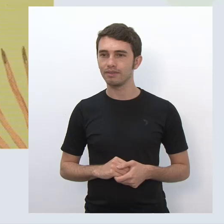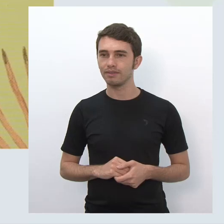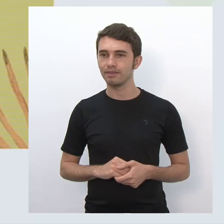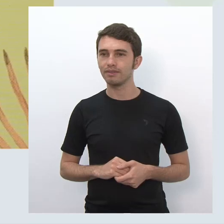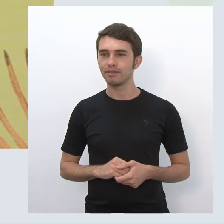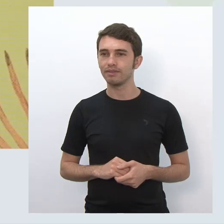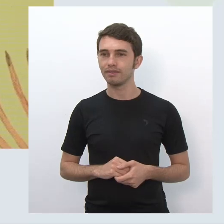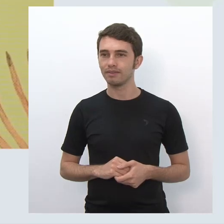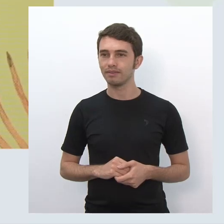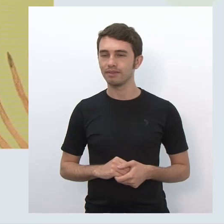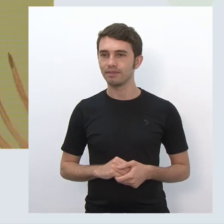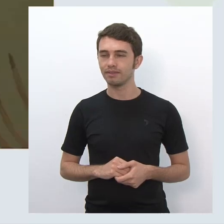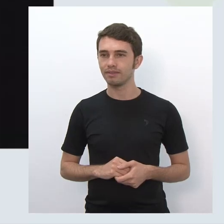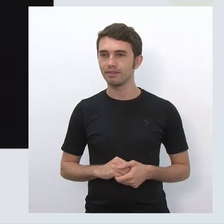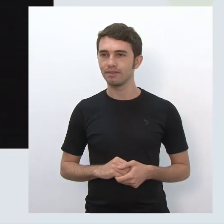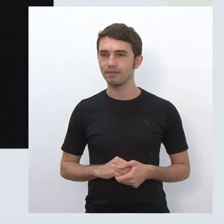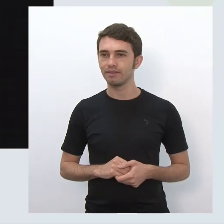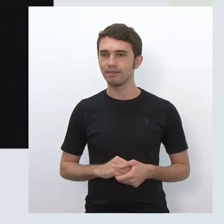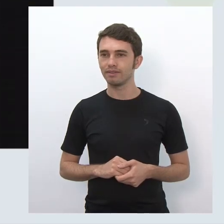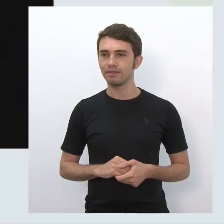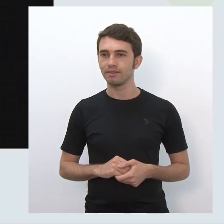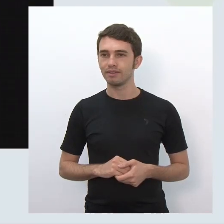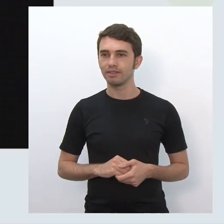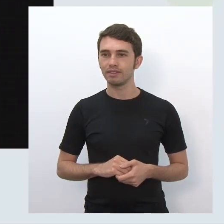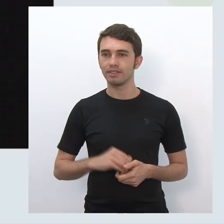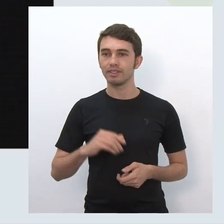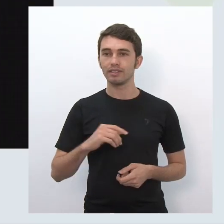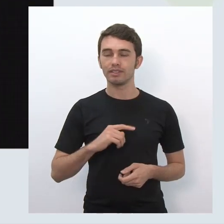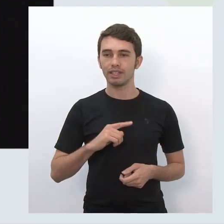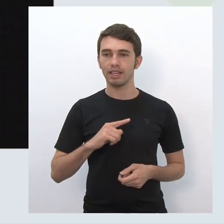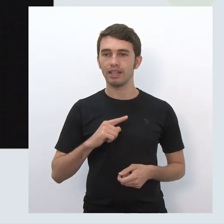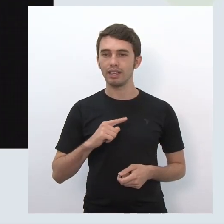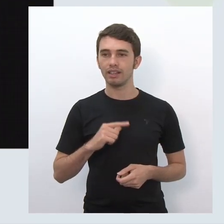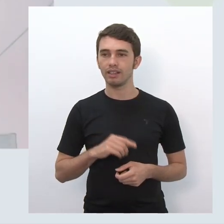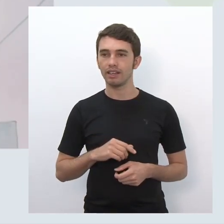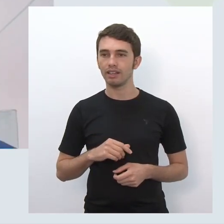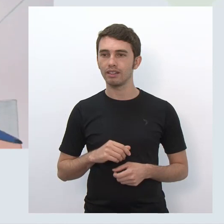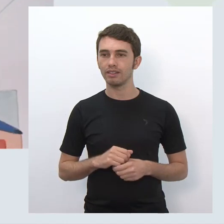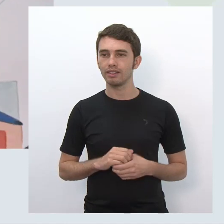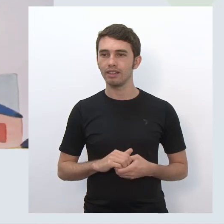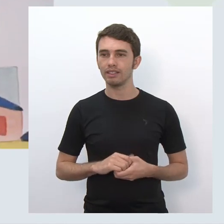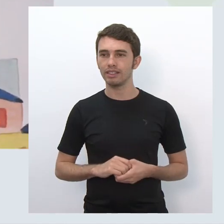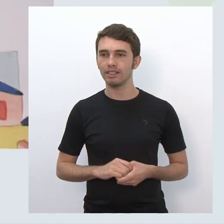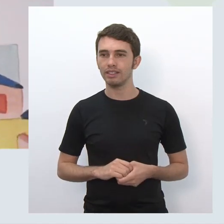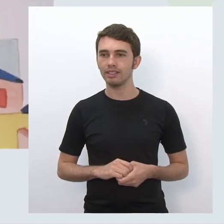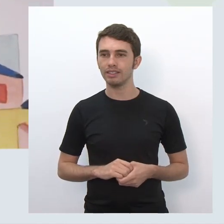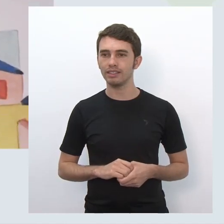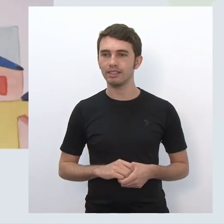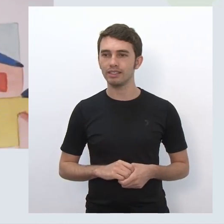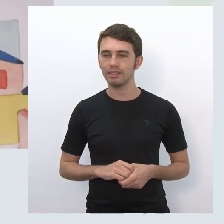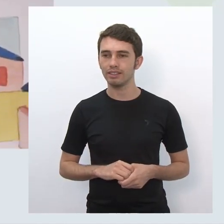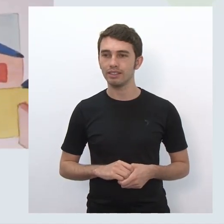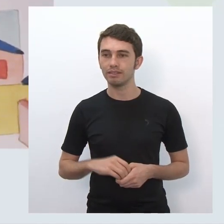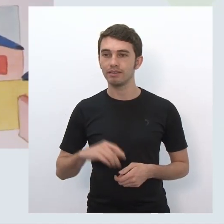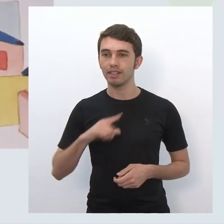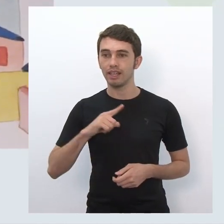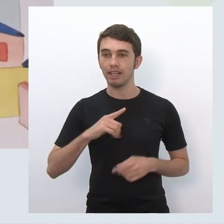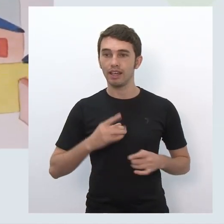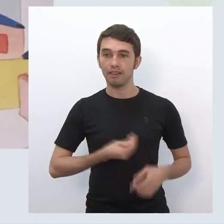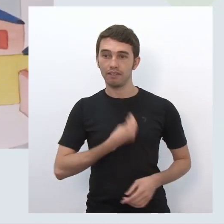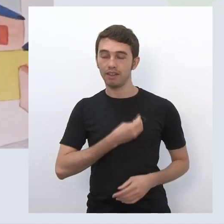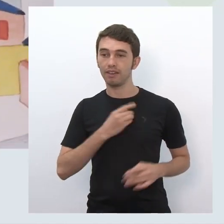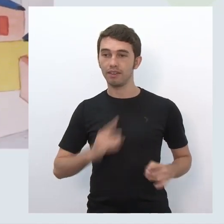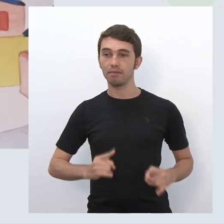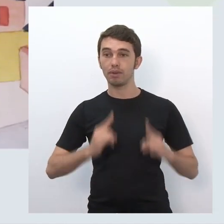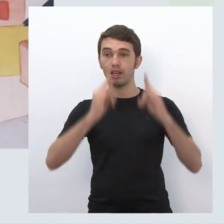Tem quem corre e dá salto. Tem quem assiste a novela. Tem quem vive em prédio alto,